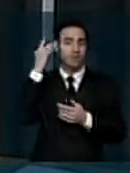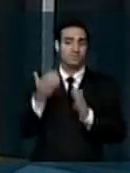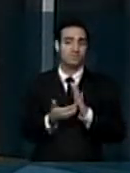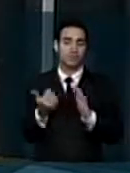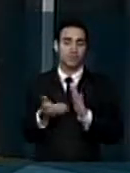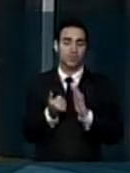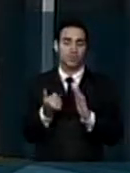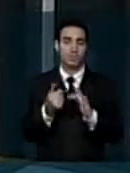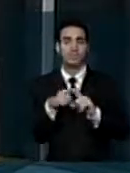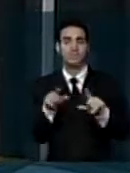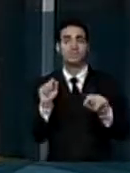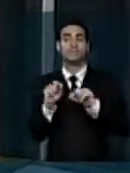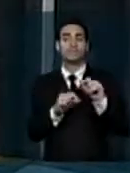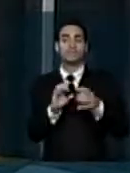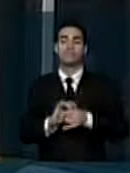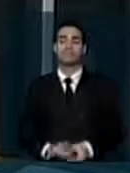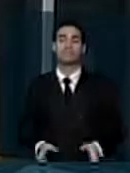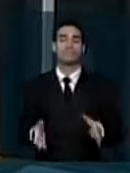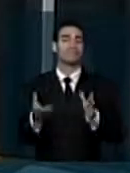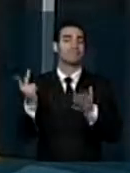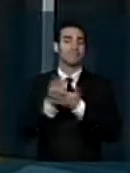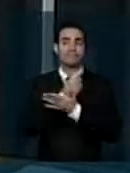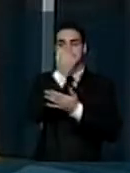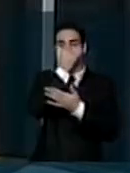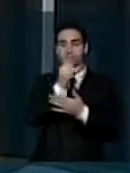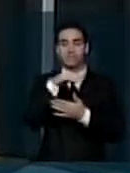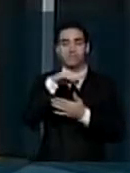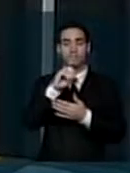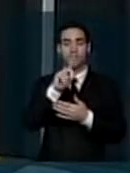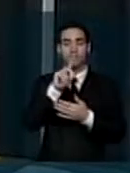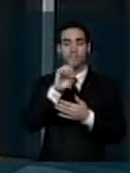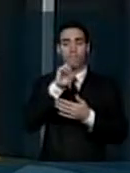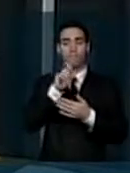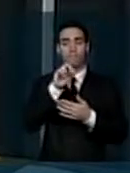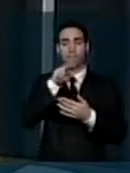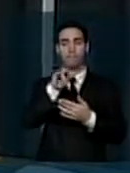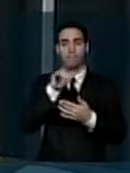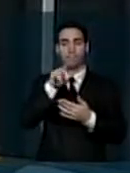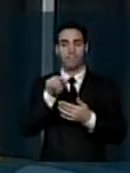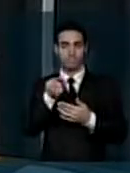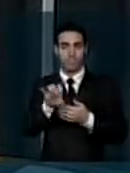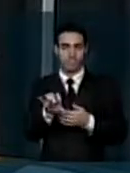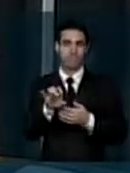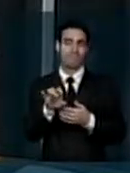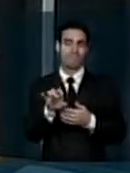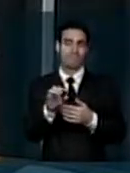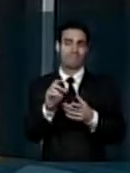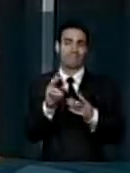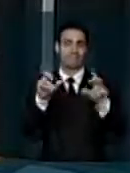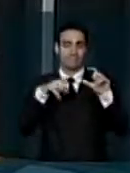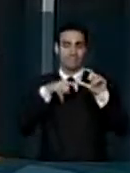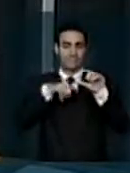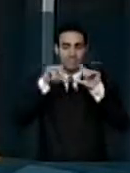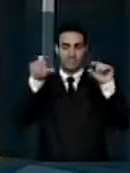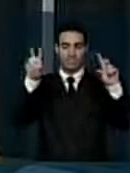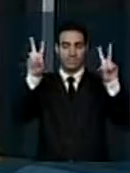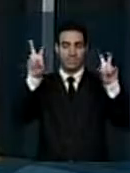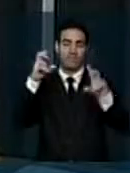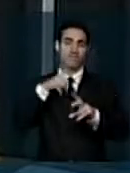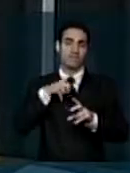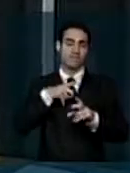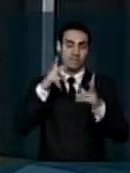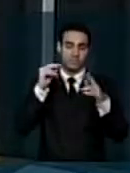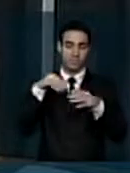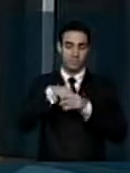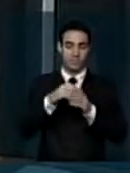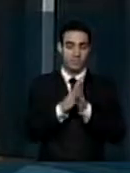ela entregou de mão beijada à modernidade. Veja que expressão, não é? Popular, Comblan colocou no livro O